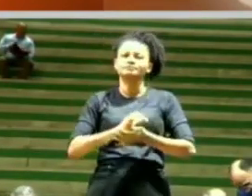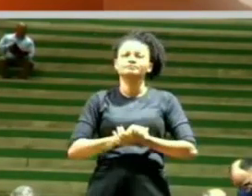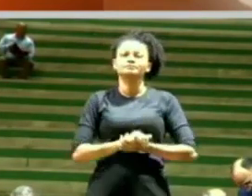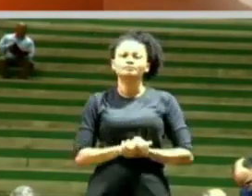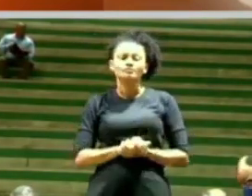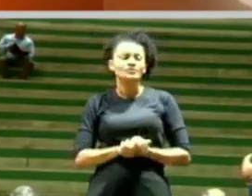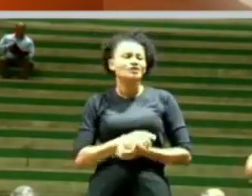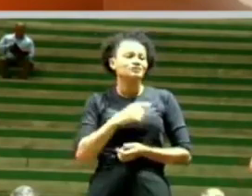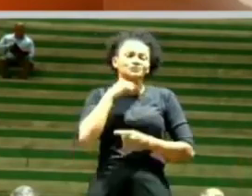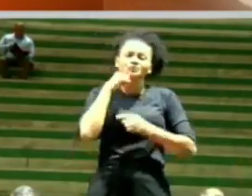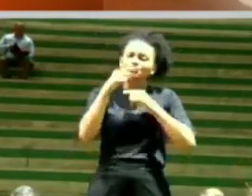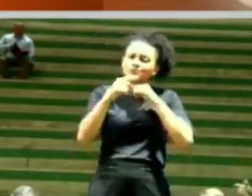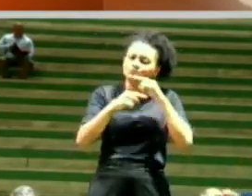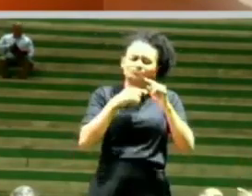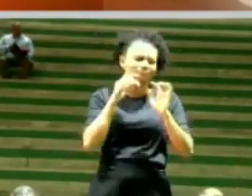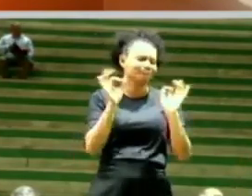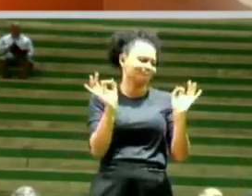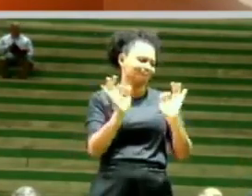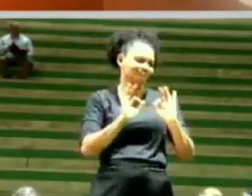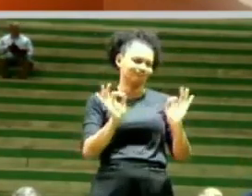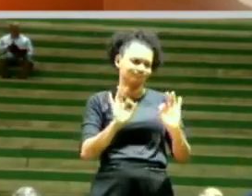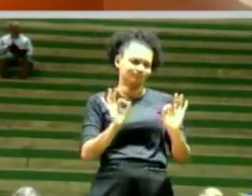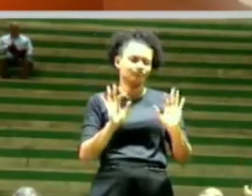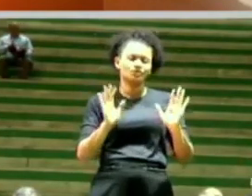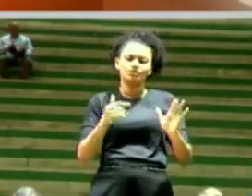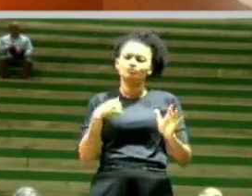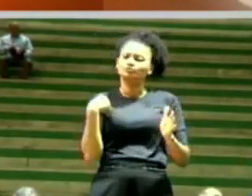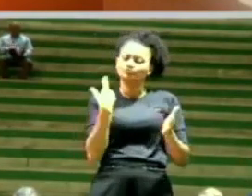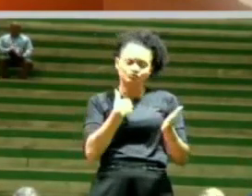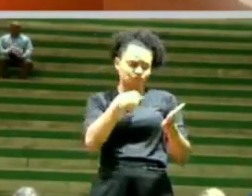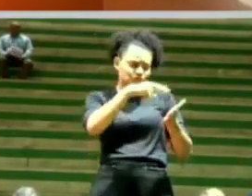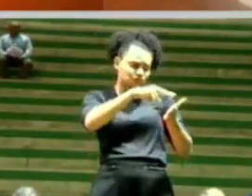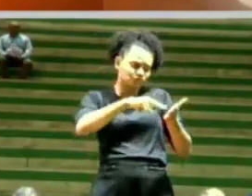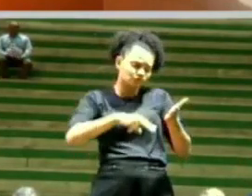Não há dúvida de que nós temos lido um texto